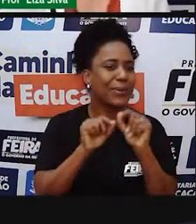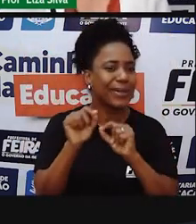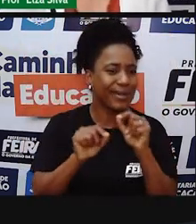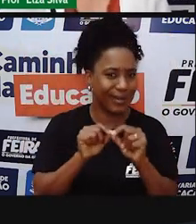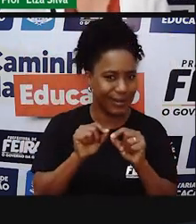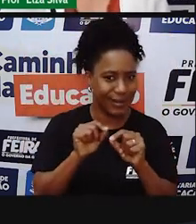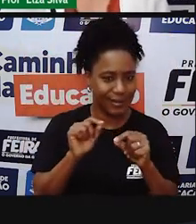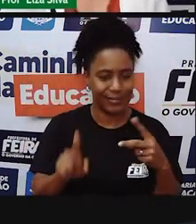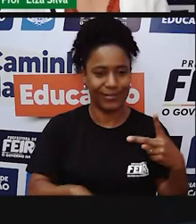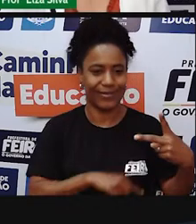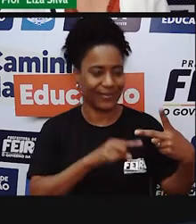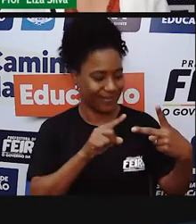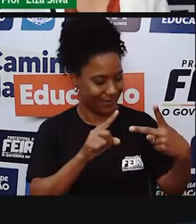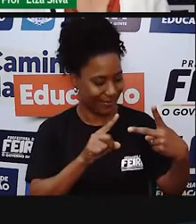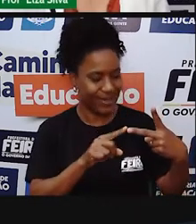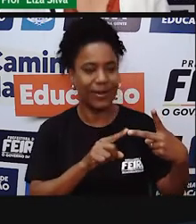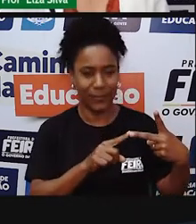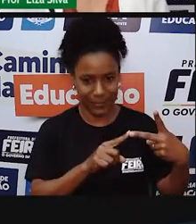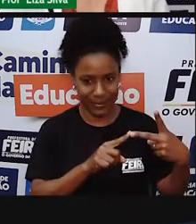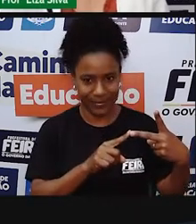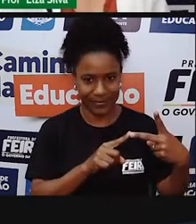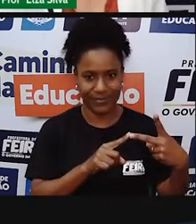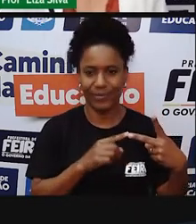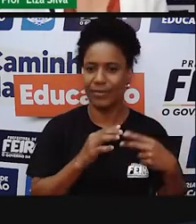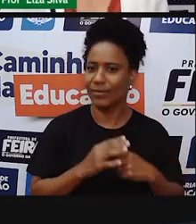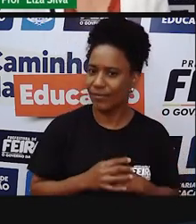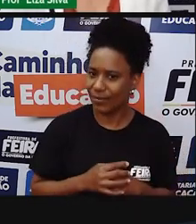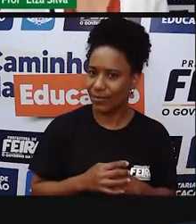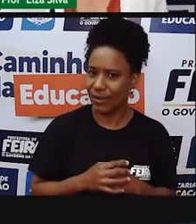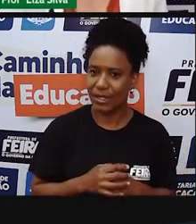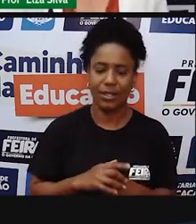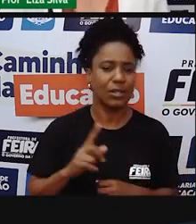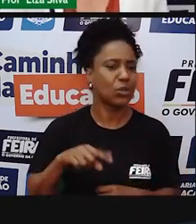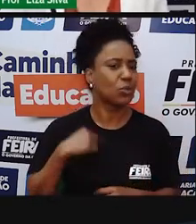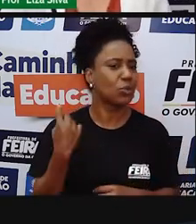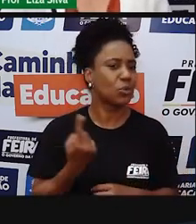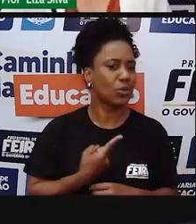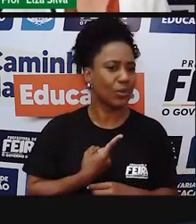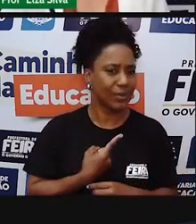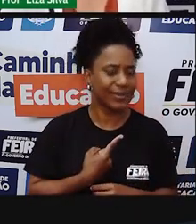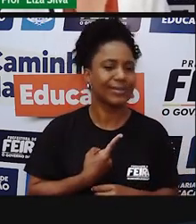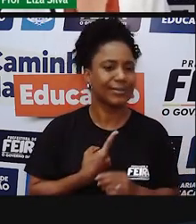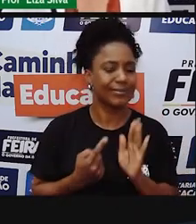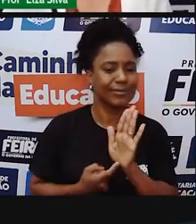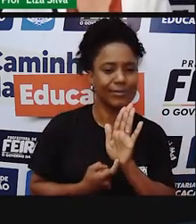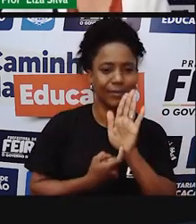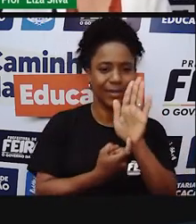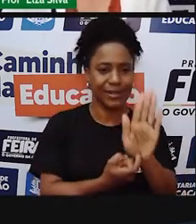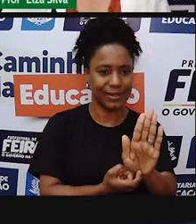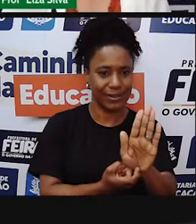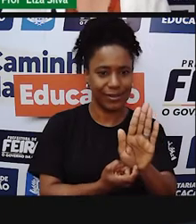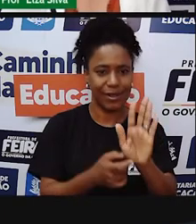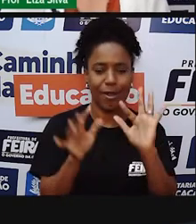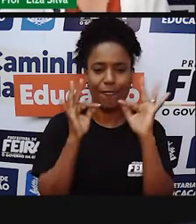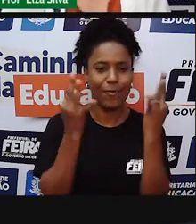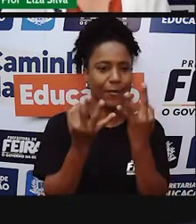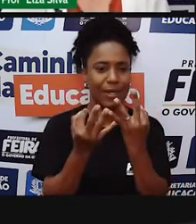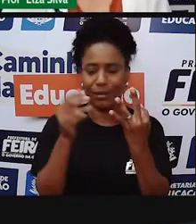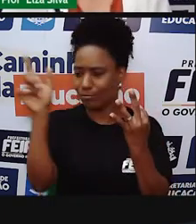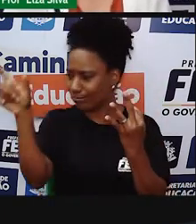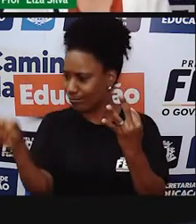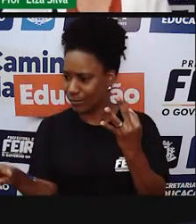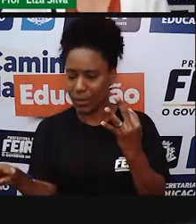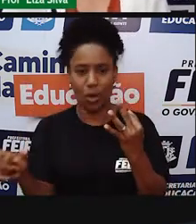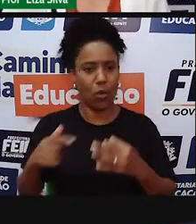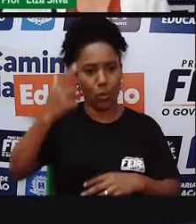presentation about one's family? Como é que nós podemos elaborar uma apresentação sobre a família de alguém ou sobre a